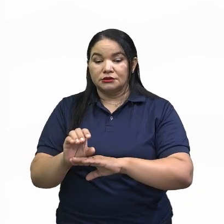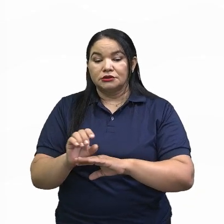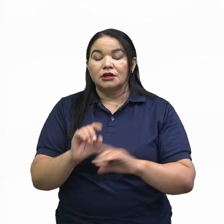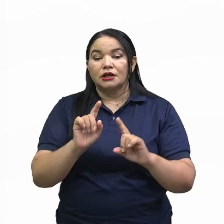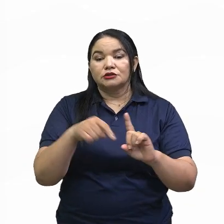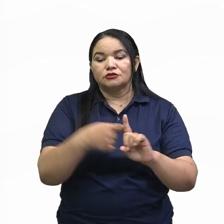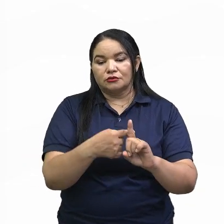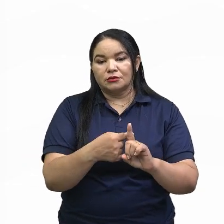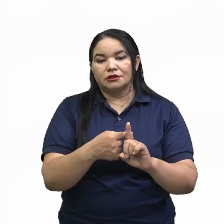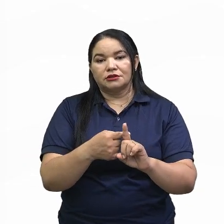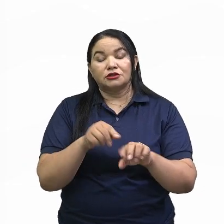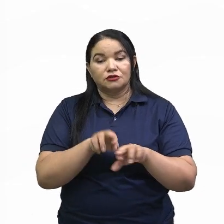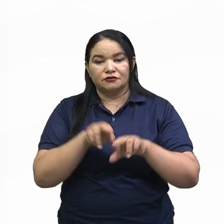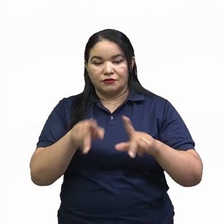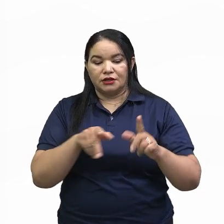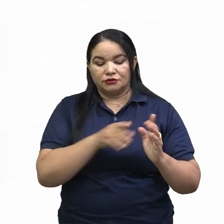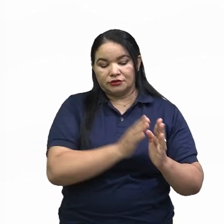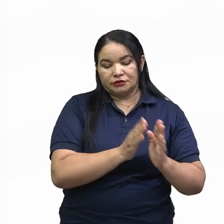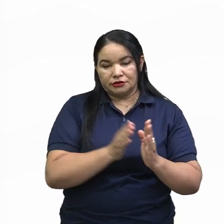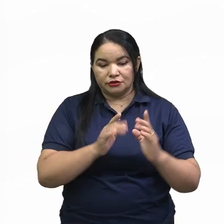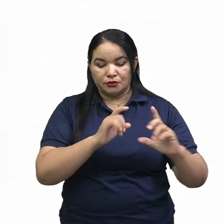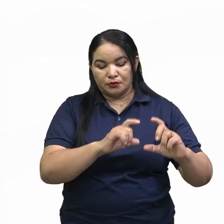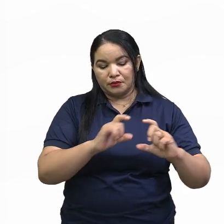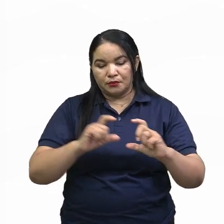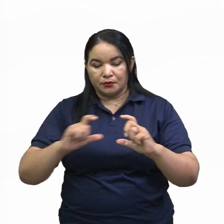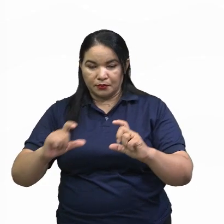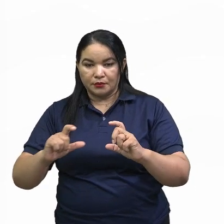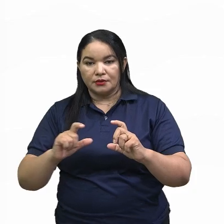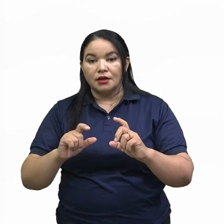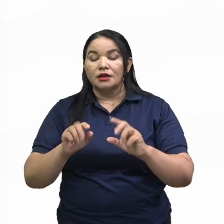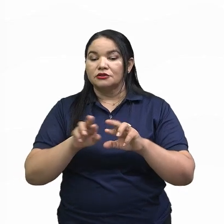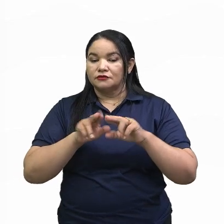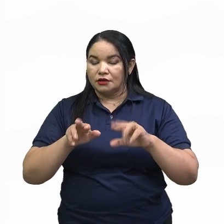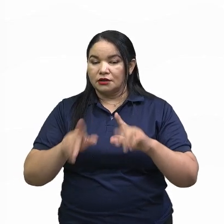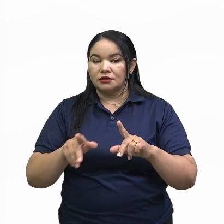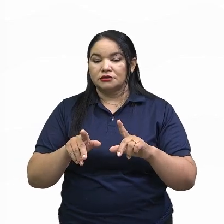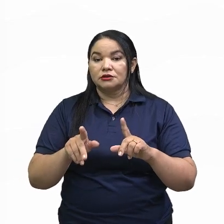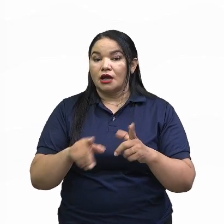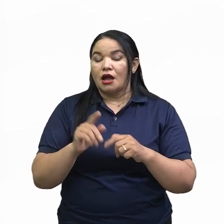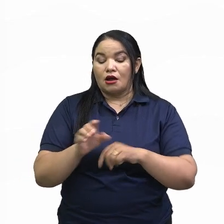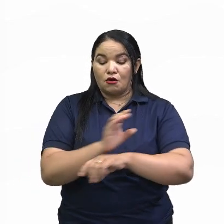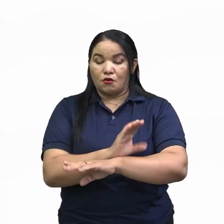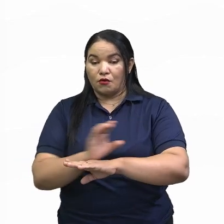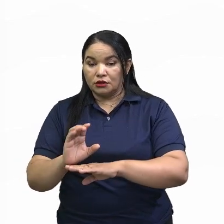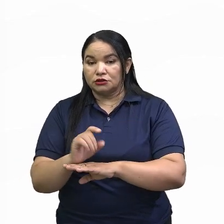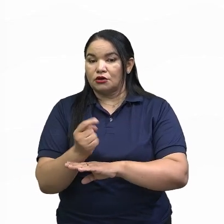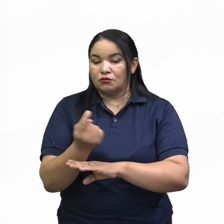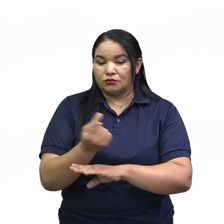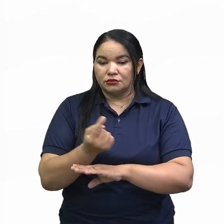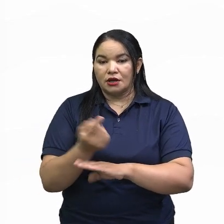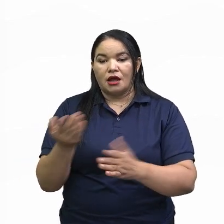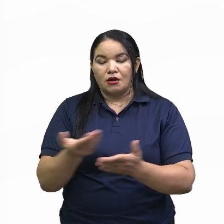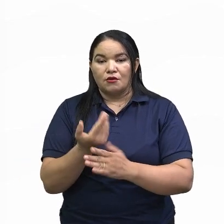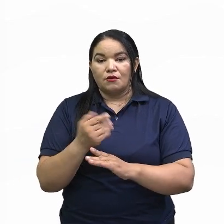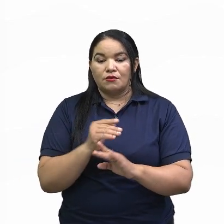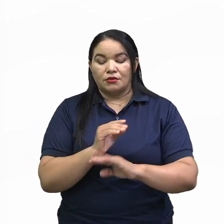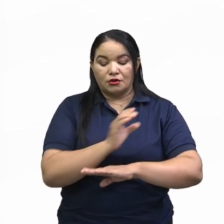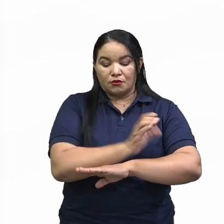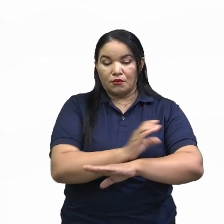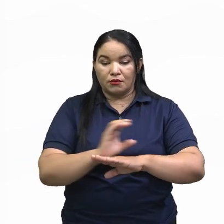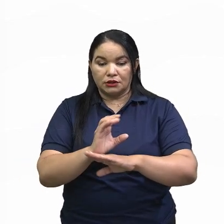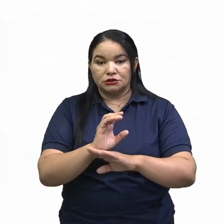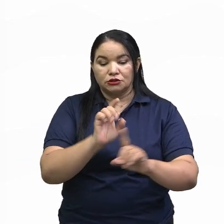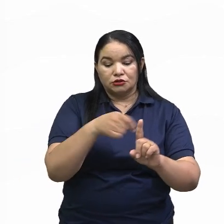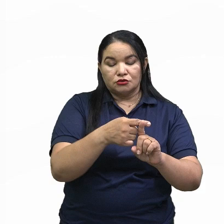diferente lá da associação em série. Na associação em série, a corrente elétrica era única. Aqui a corrente elétrica é somada. A corrente